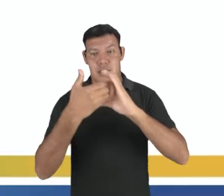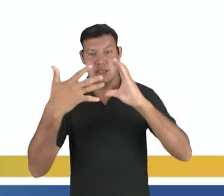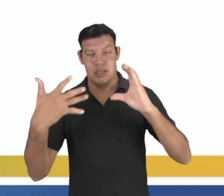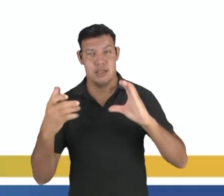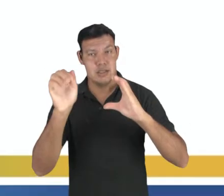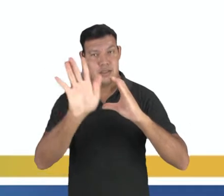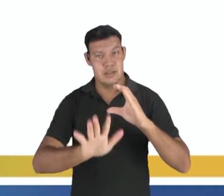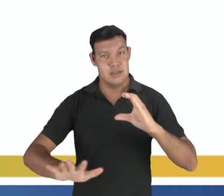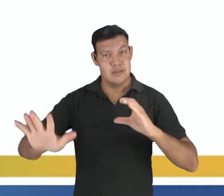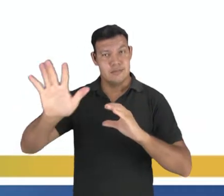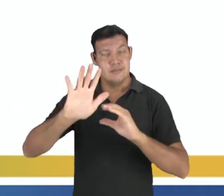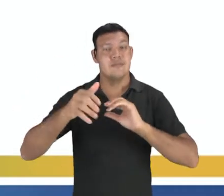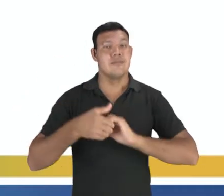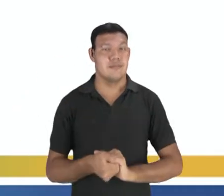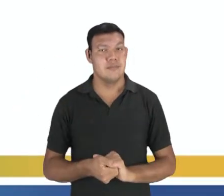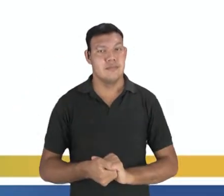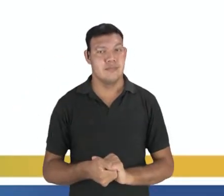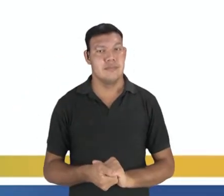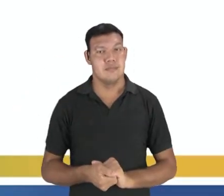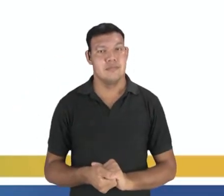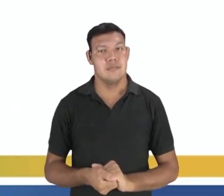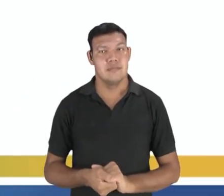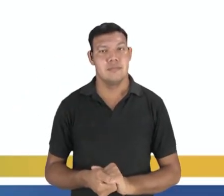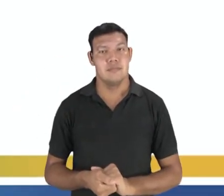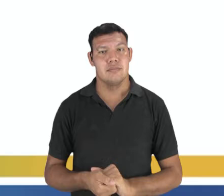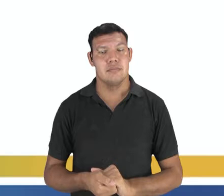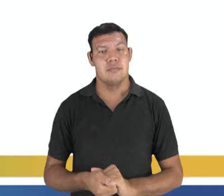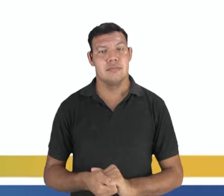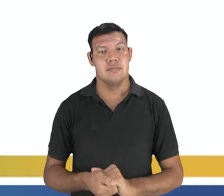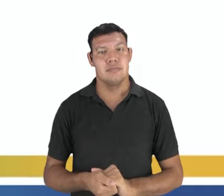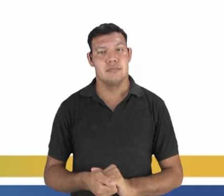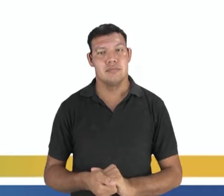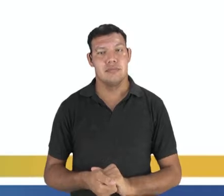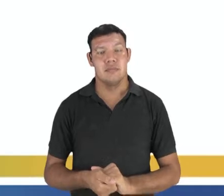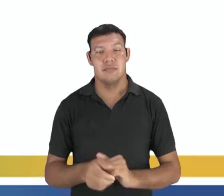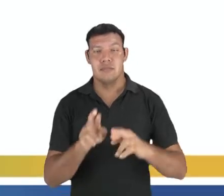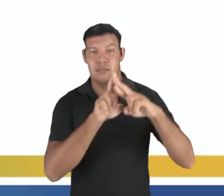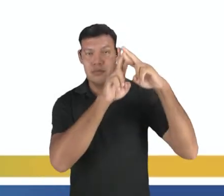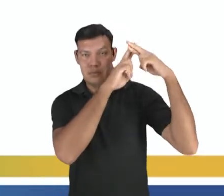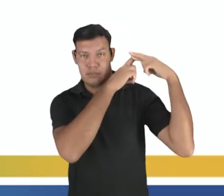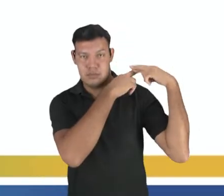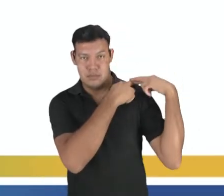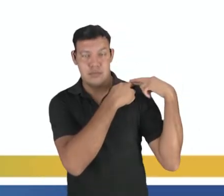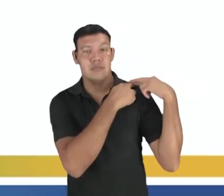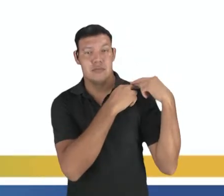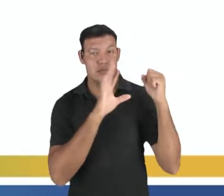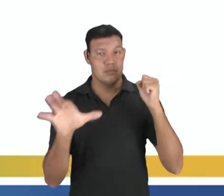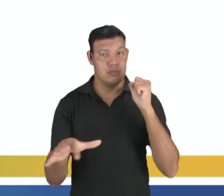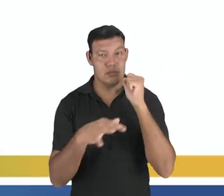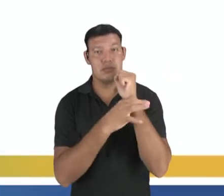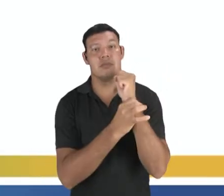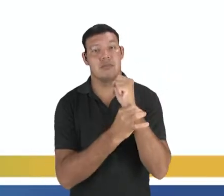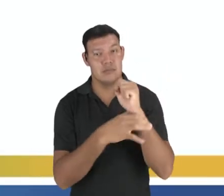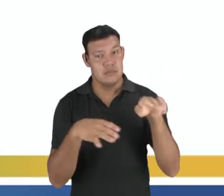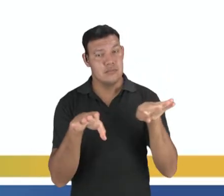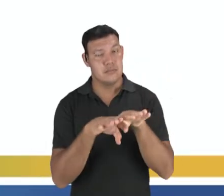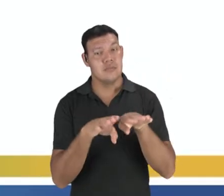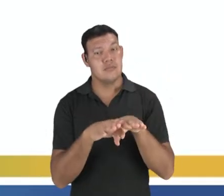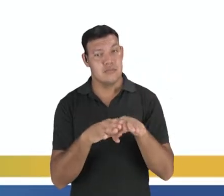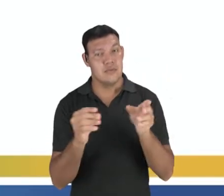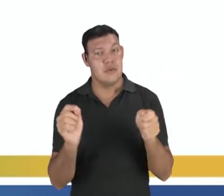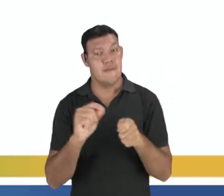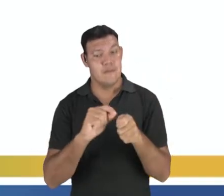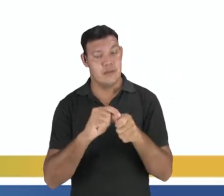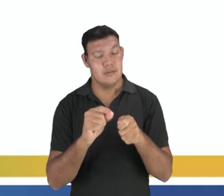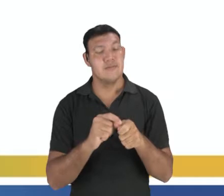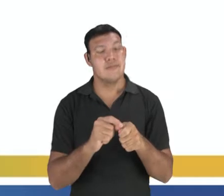característica geral sobre o sistema reprodutor masculino? Que ele é responsável por garantir e proporcionar aí as